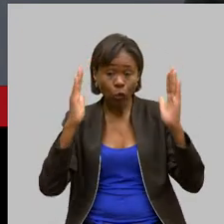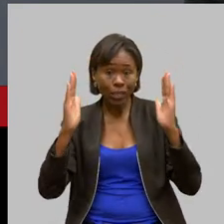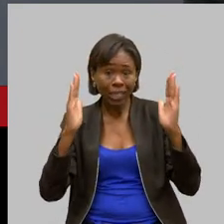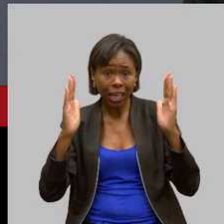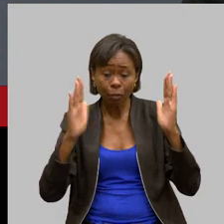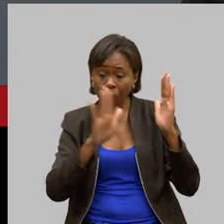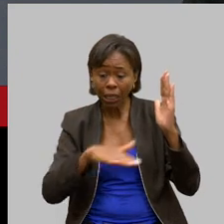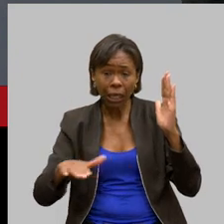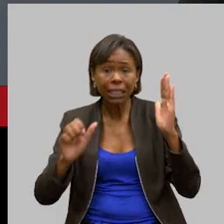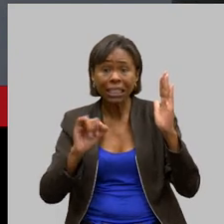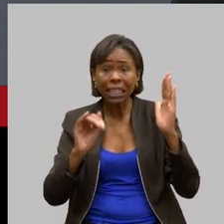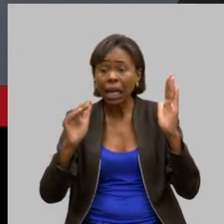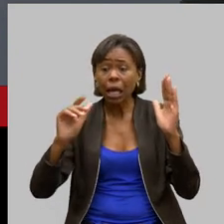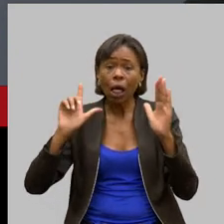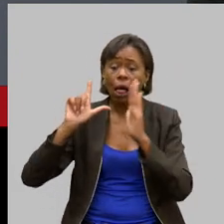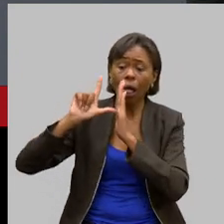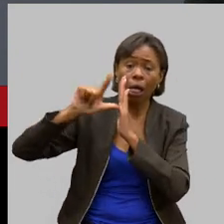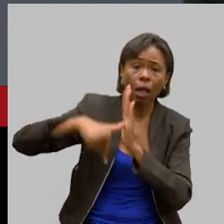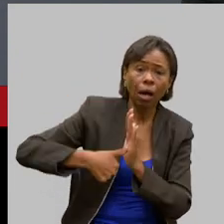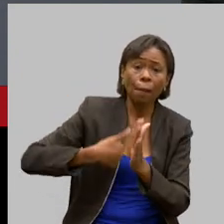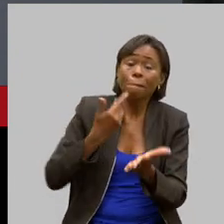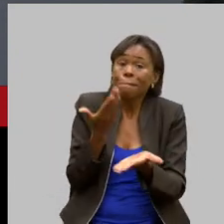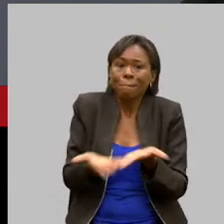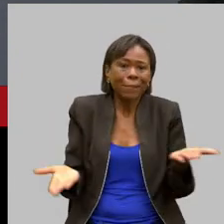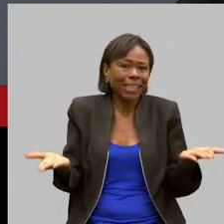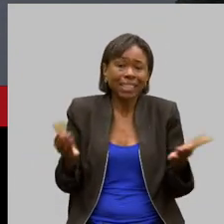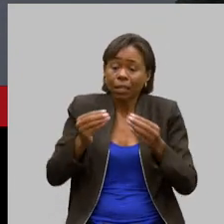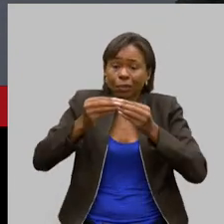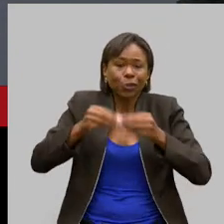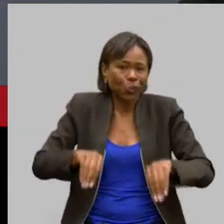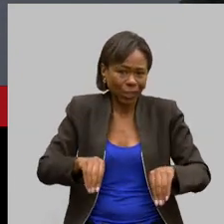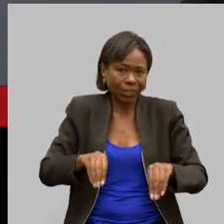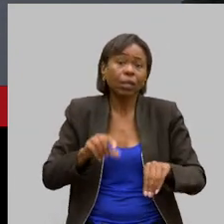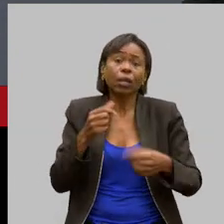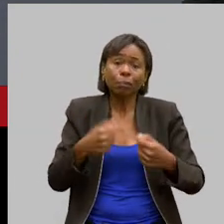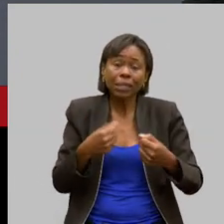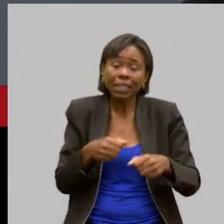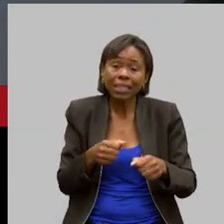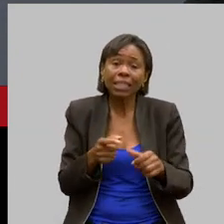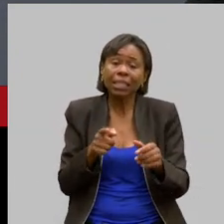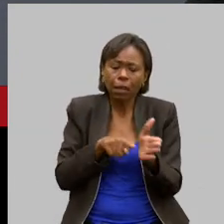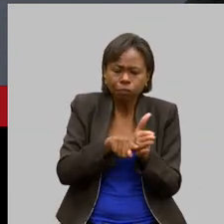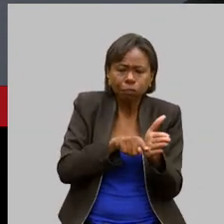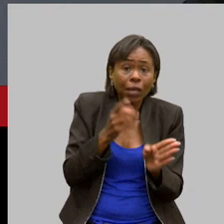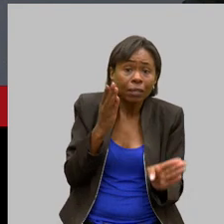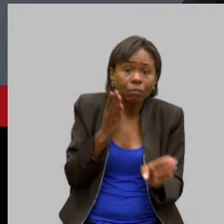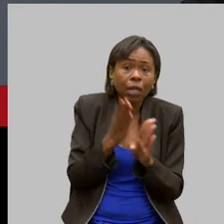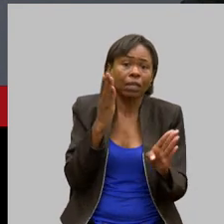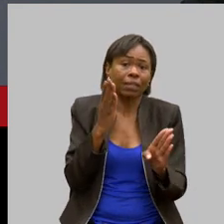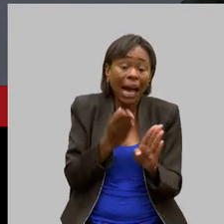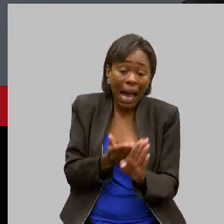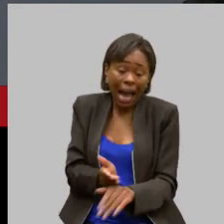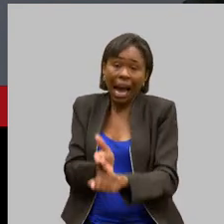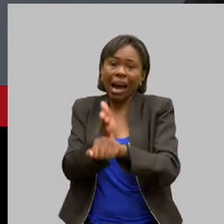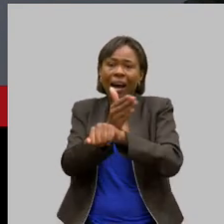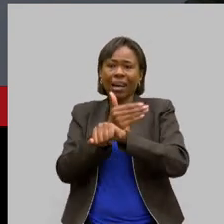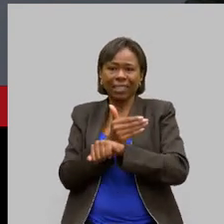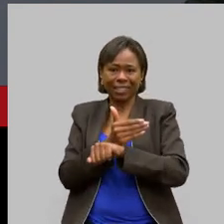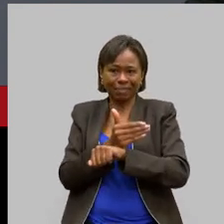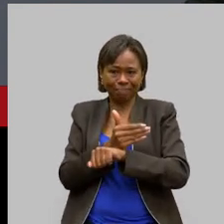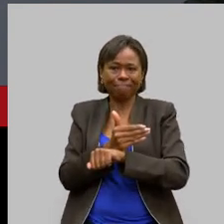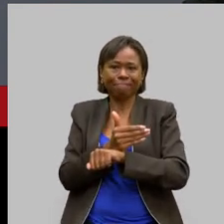você precisa do diagnóstico precoce mesmo sem o diagnóstico fechado você precisa de intervenções precoces porque